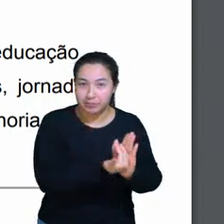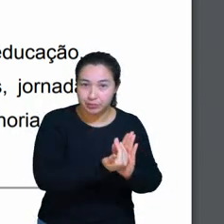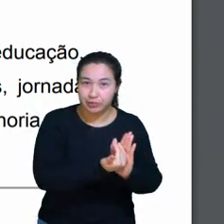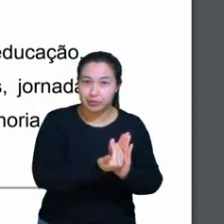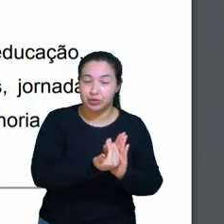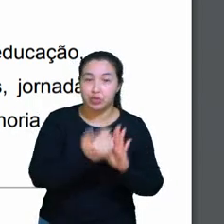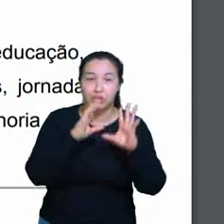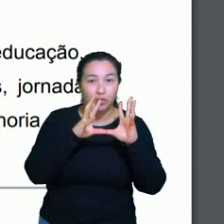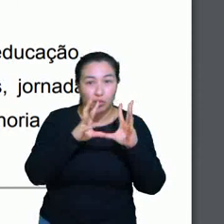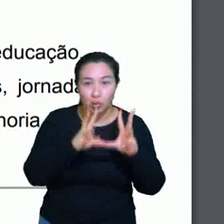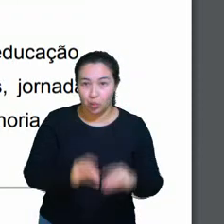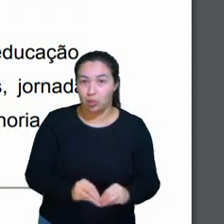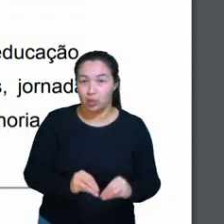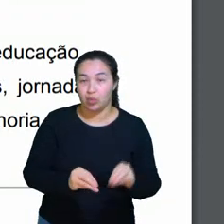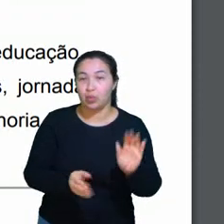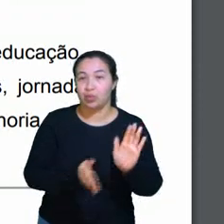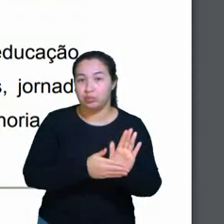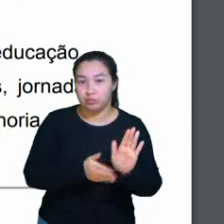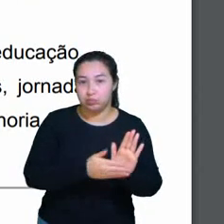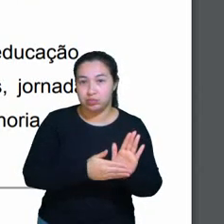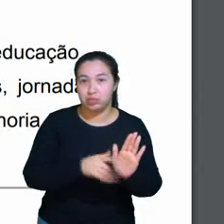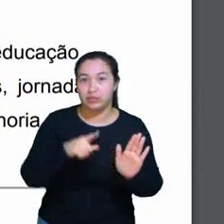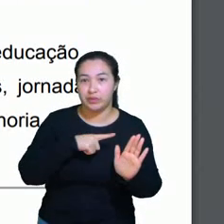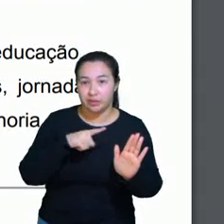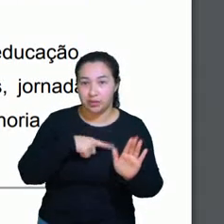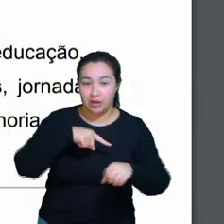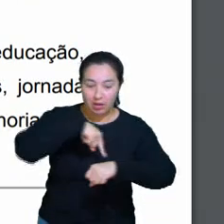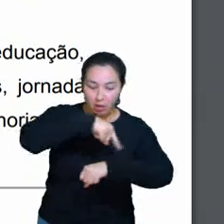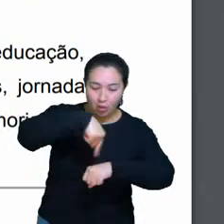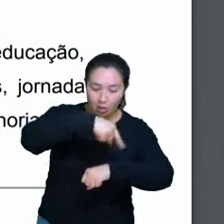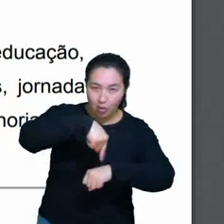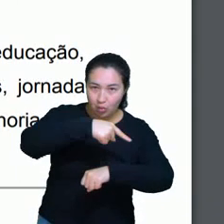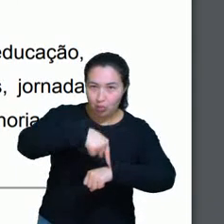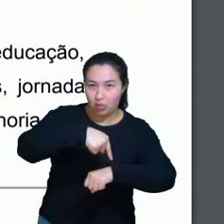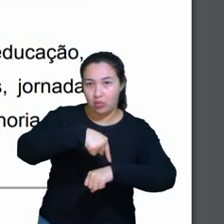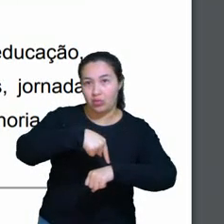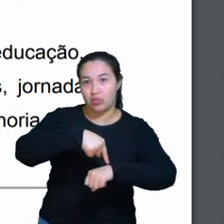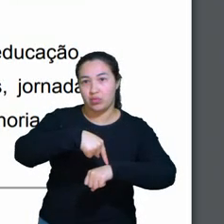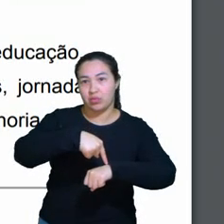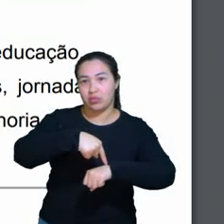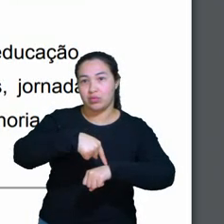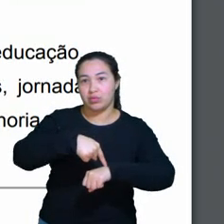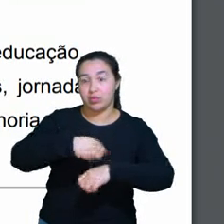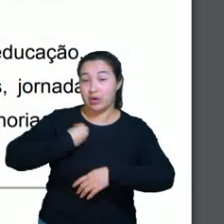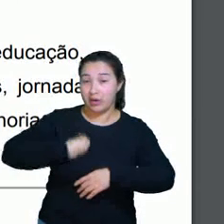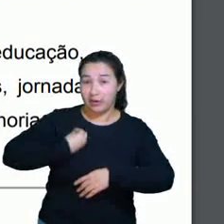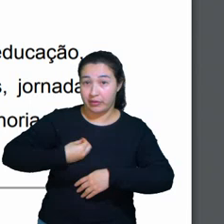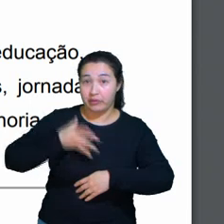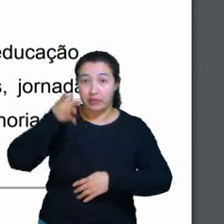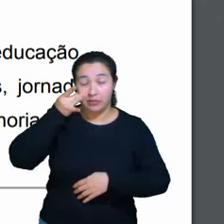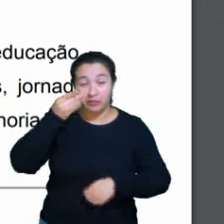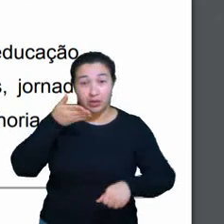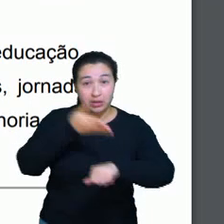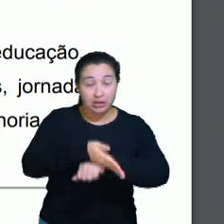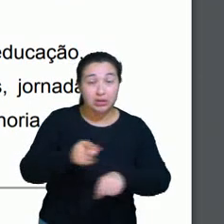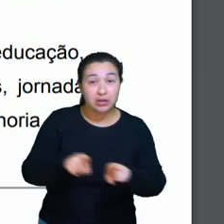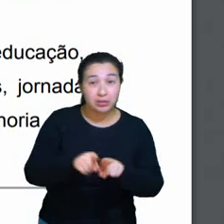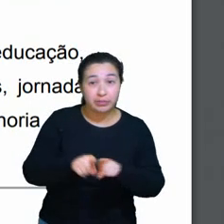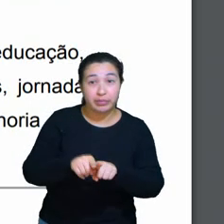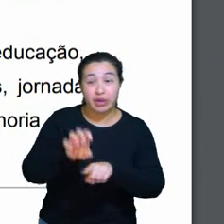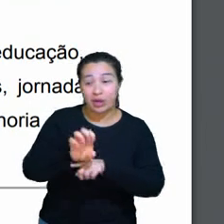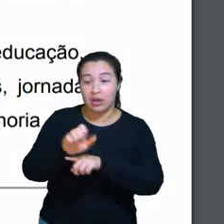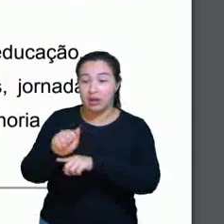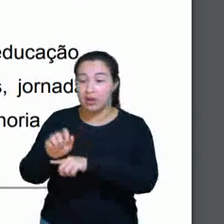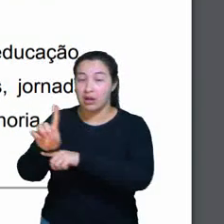efetivamente o previsto em relação às cargas horárias presenciais e à distância e aos estágios curriculares